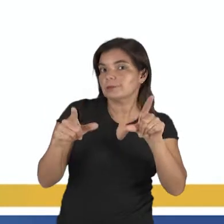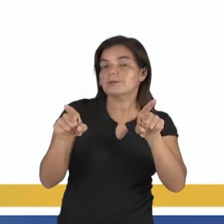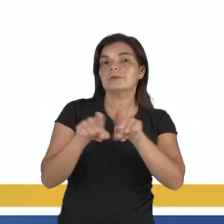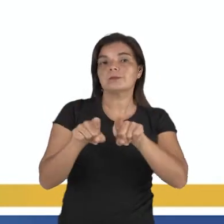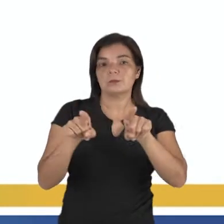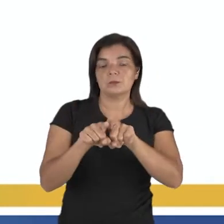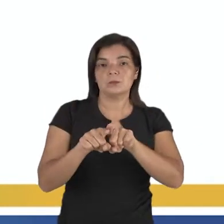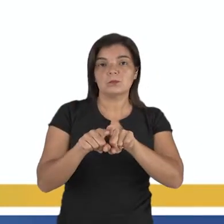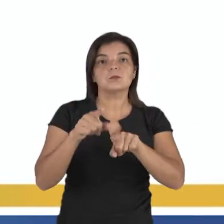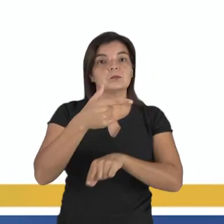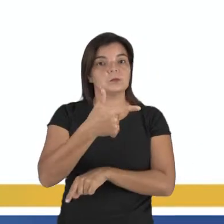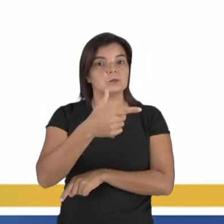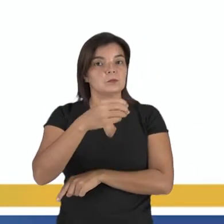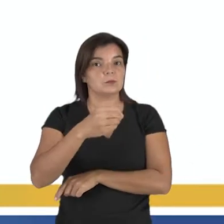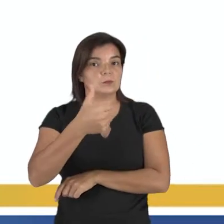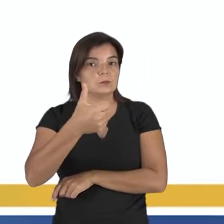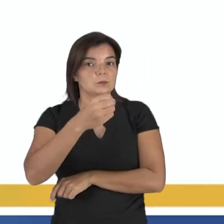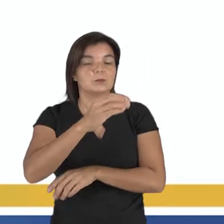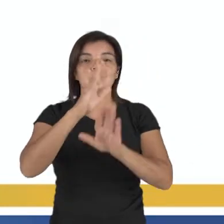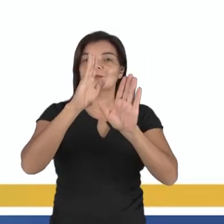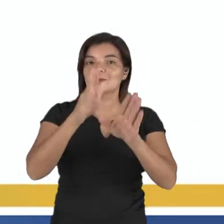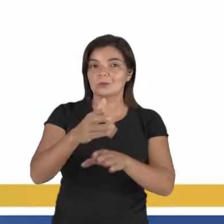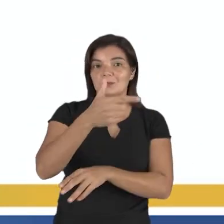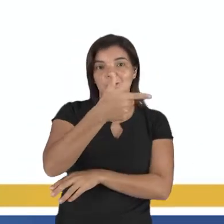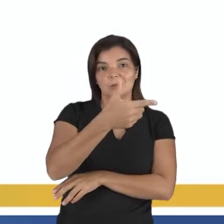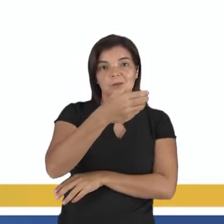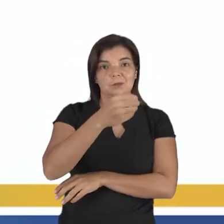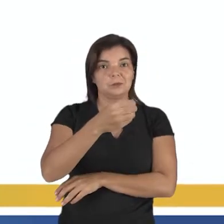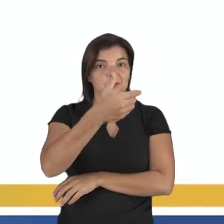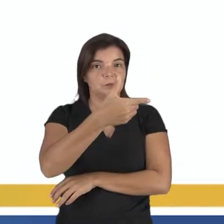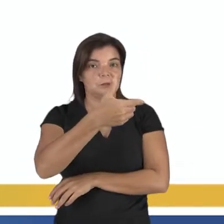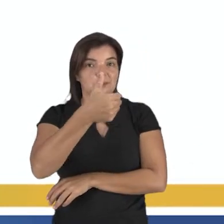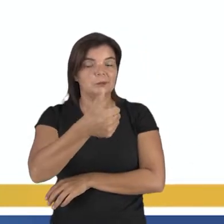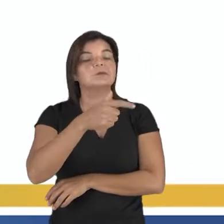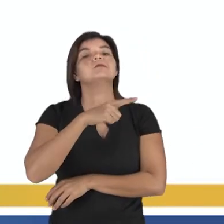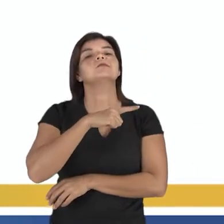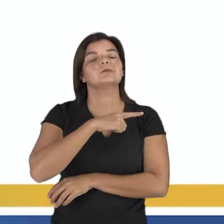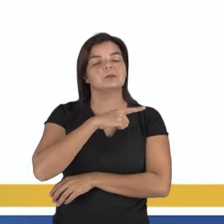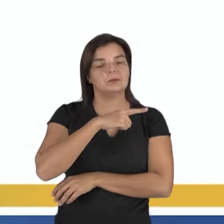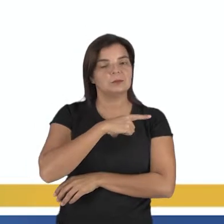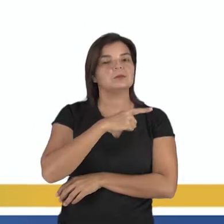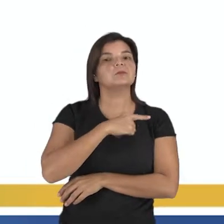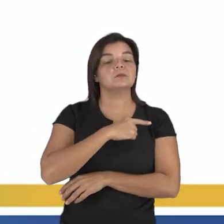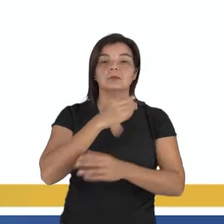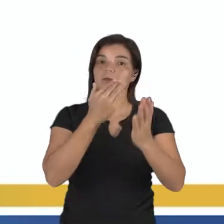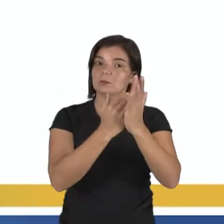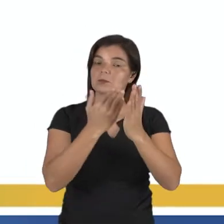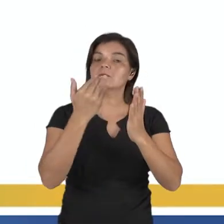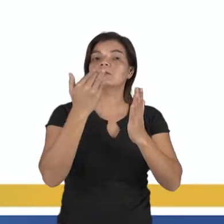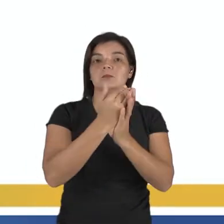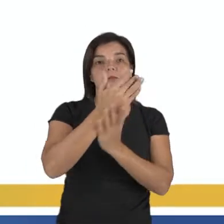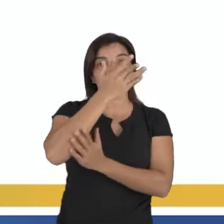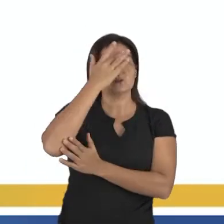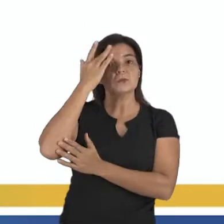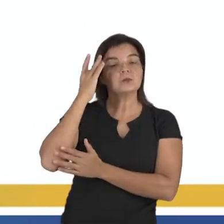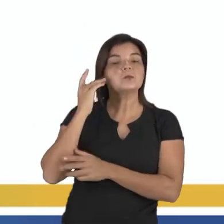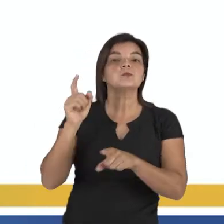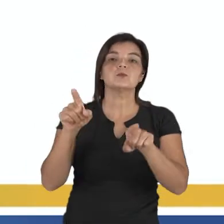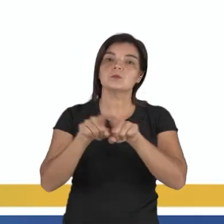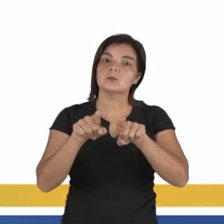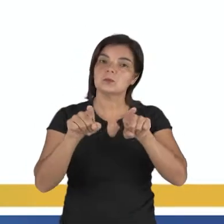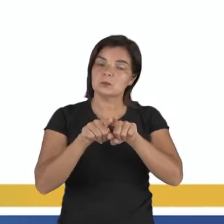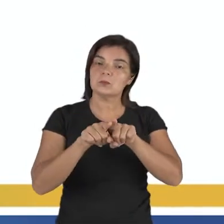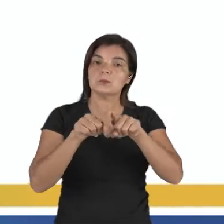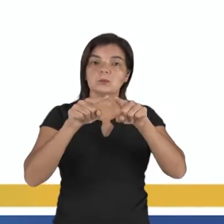que, como esse dado é de 2010 e a gente já está em 2021, a gente tem sim uma crescente tanto de pessoas